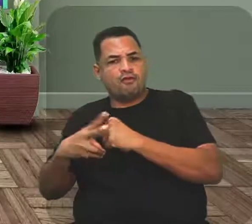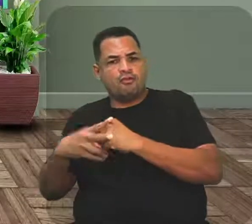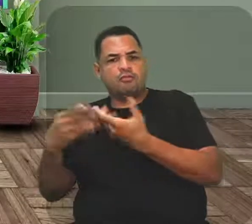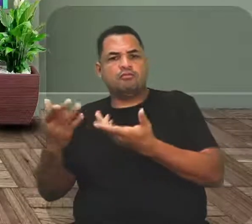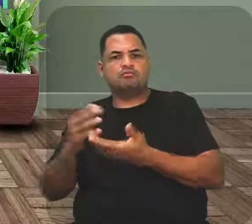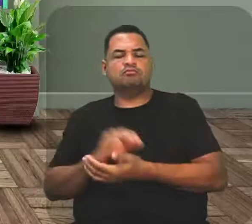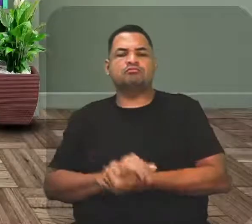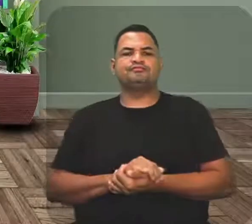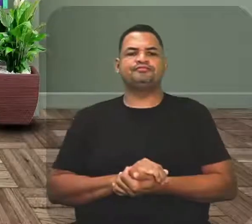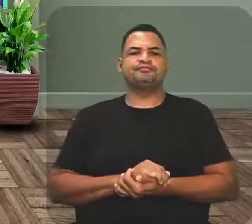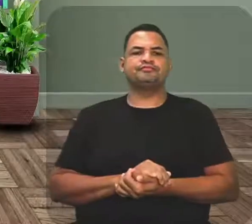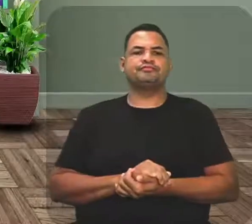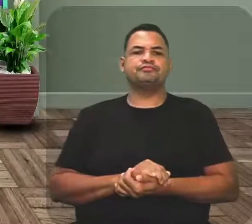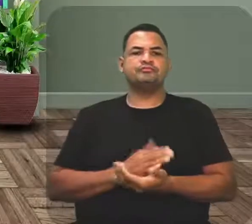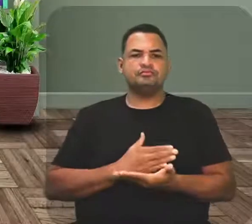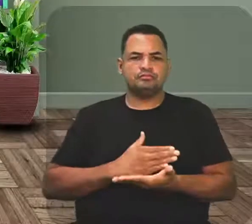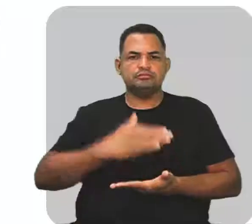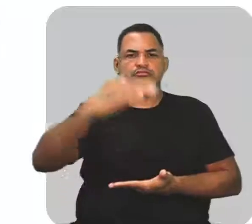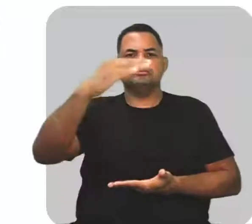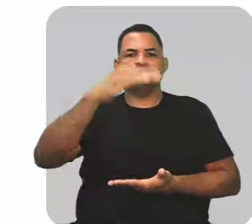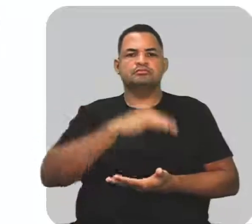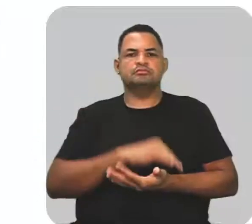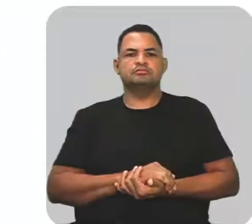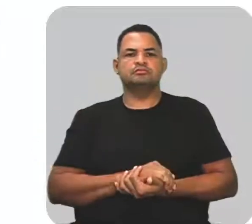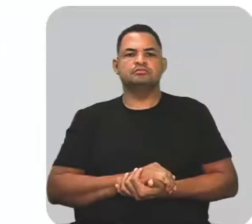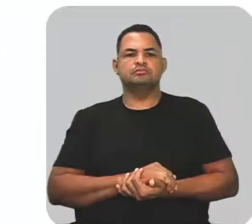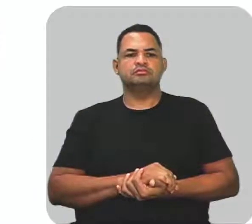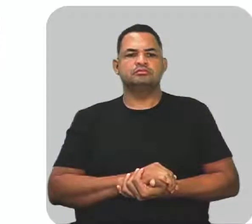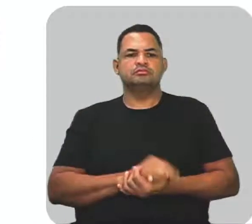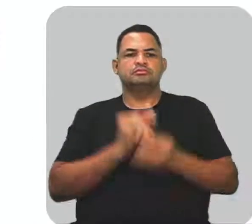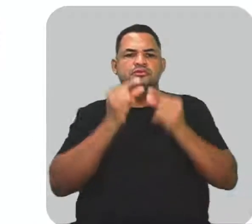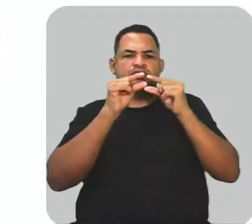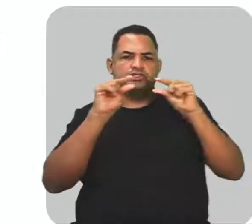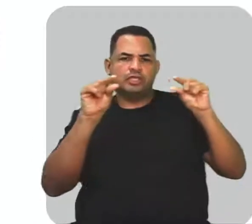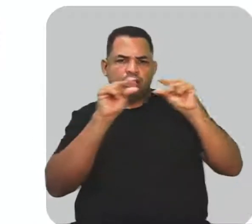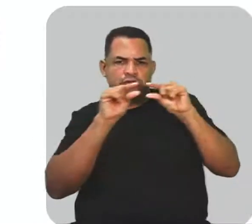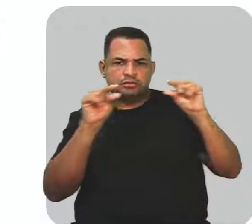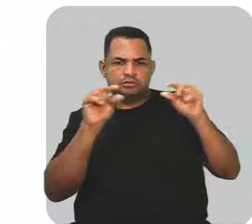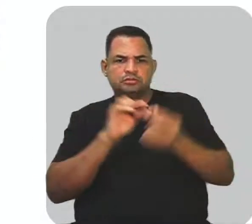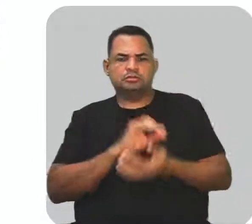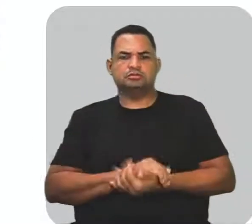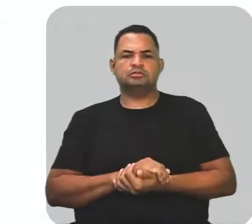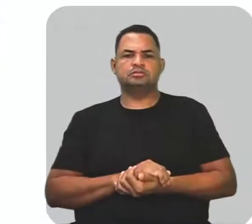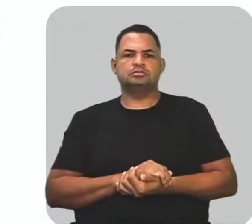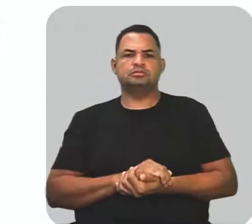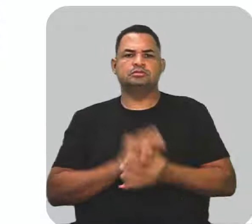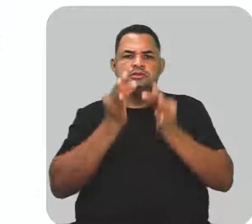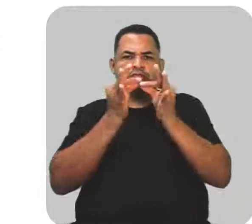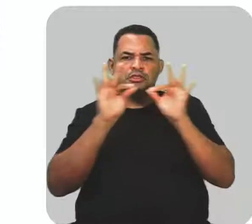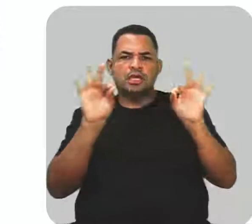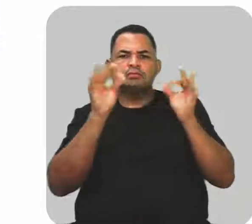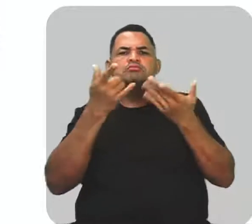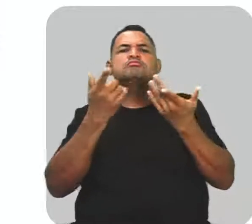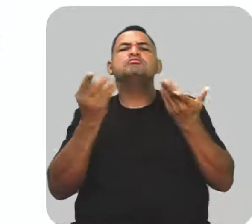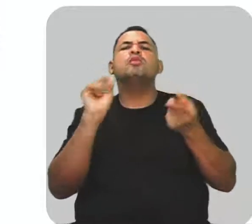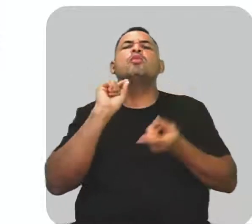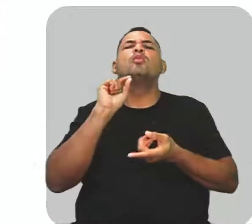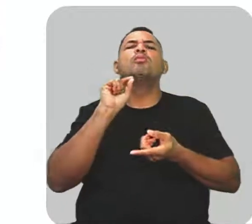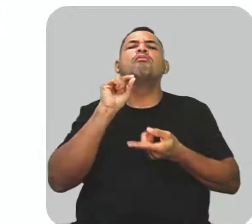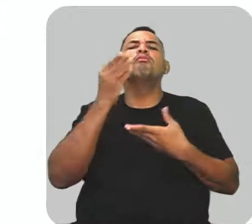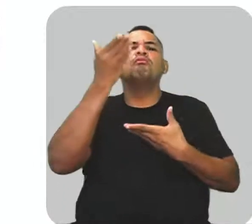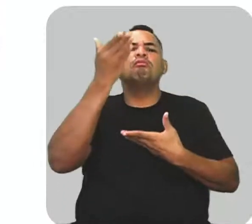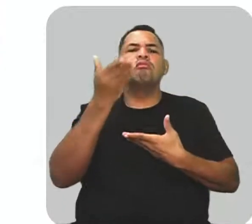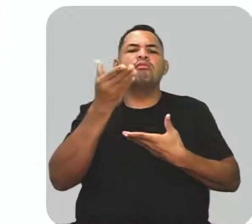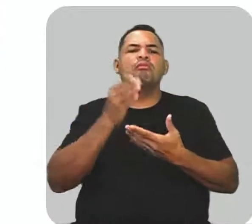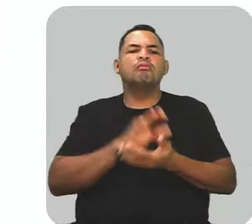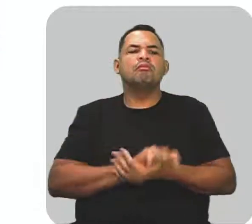etc. Beleza? Vamos embora? Vamos lá, então. Sintaxe. Essa interrogação ela é comum aparecer,